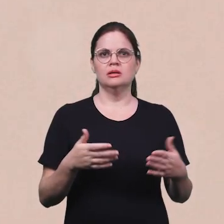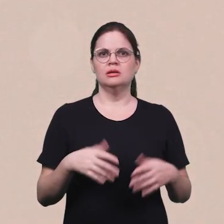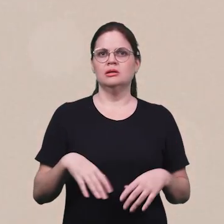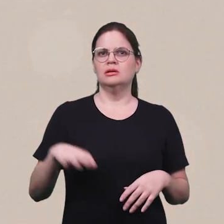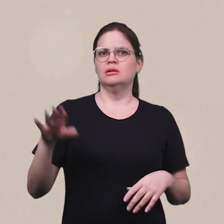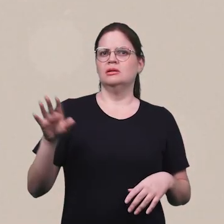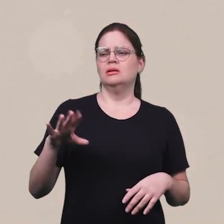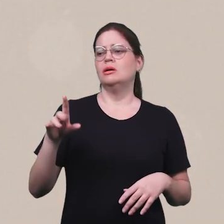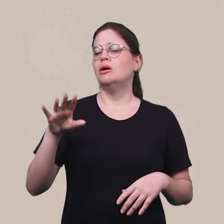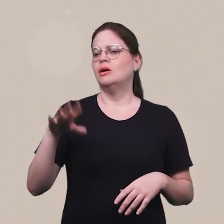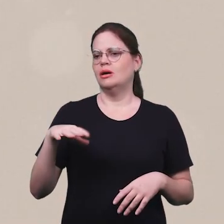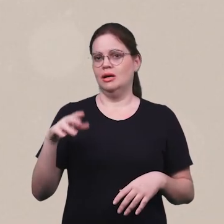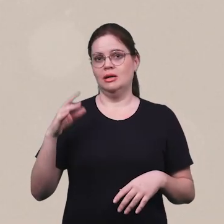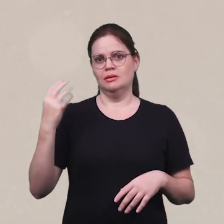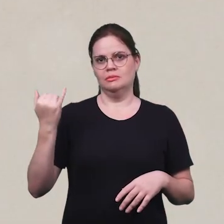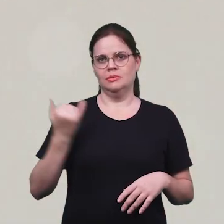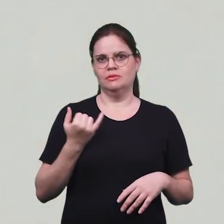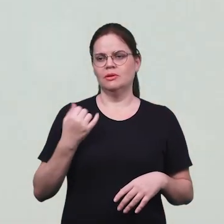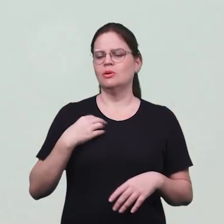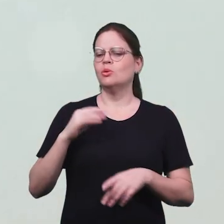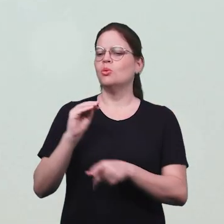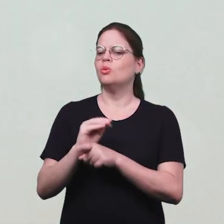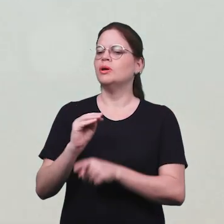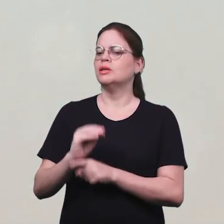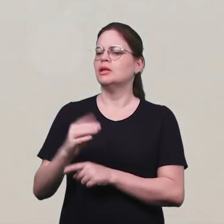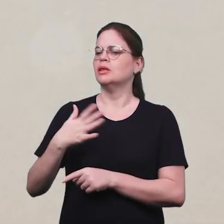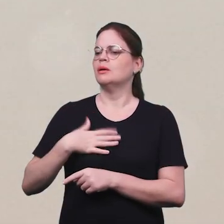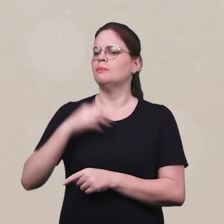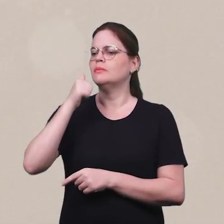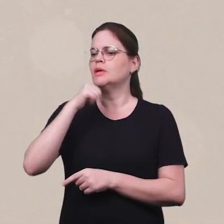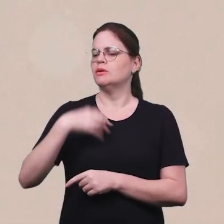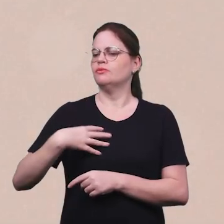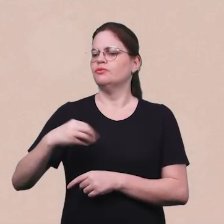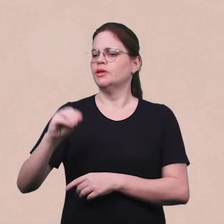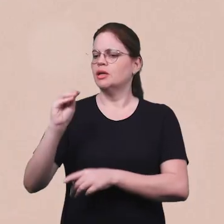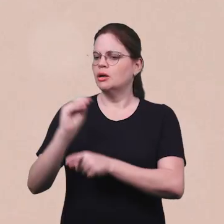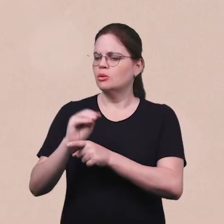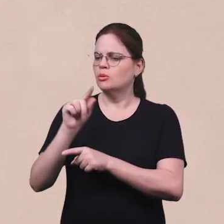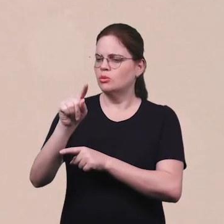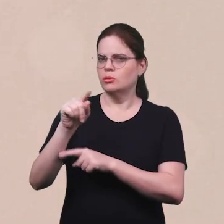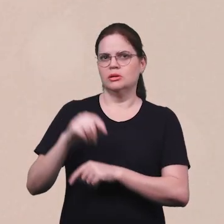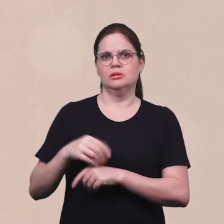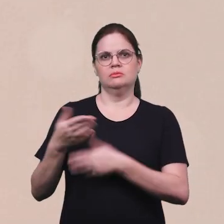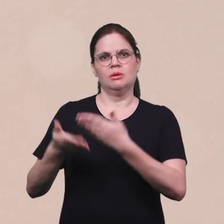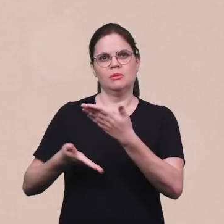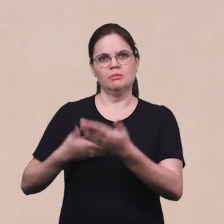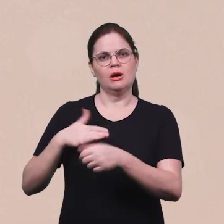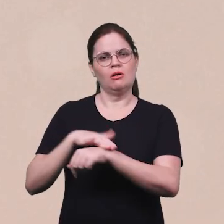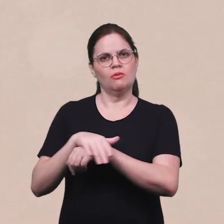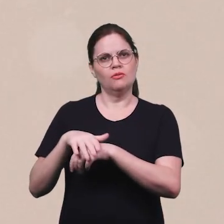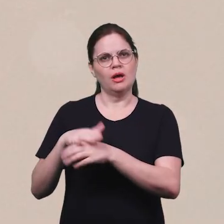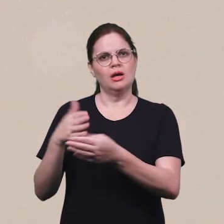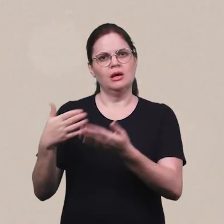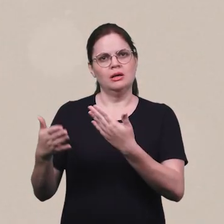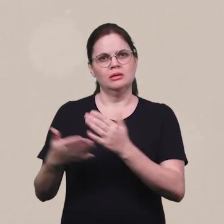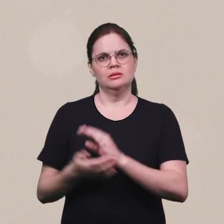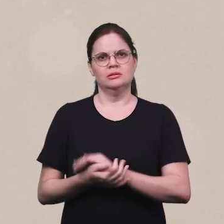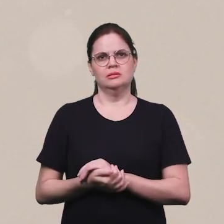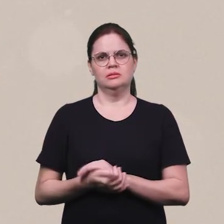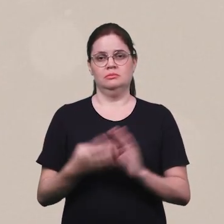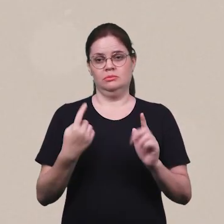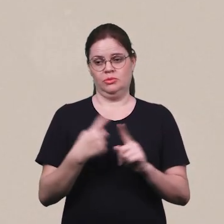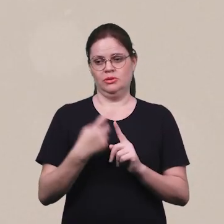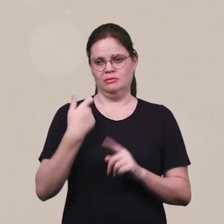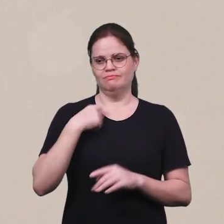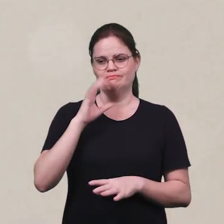bem, cuida da minha filha e conversa, porque